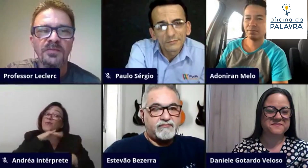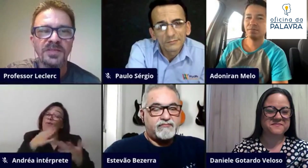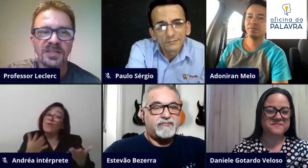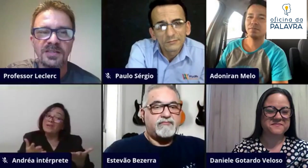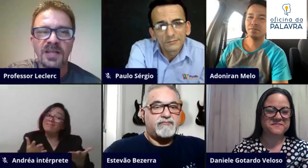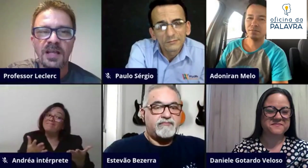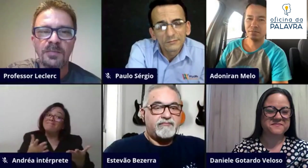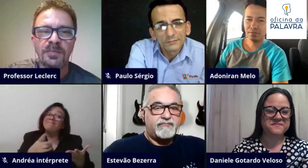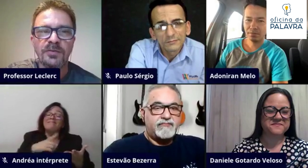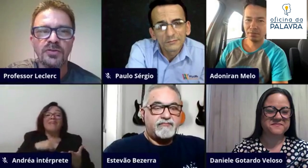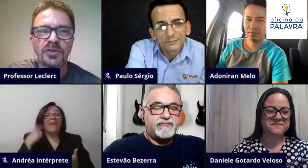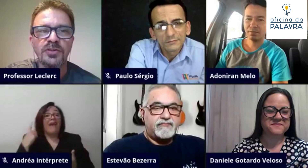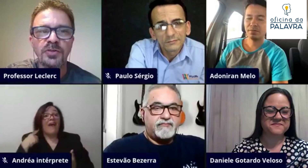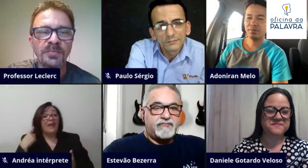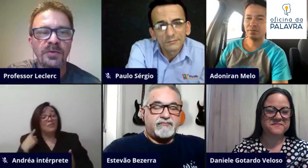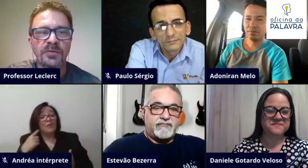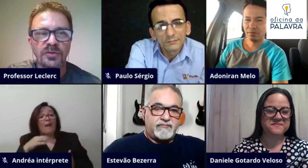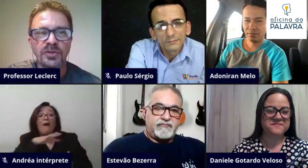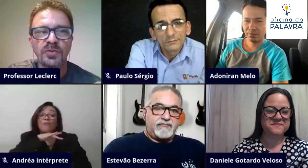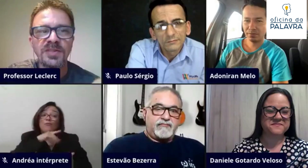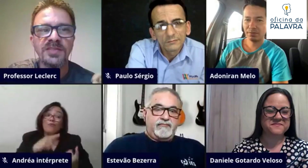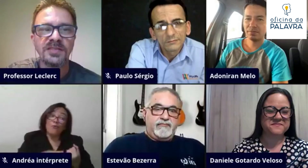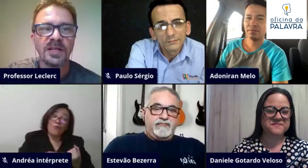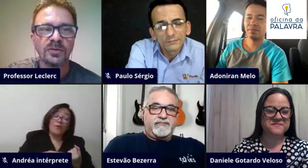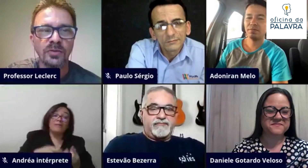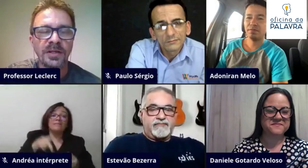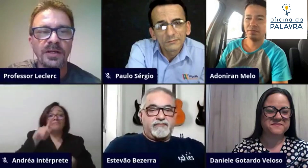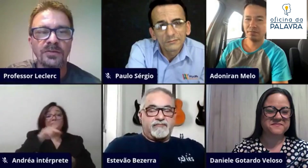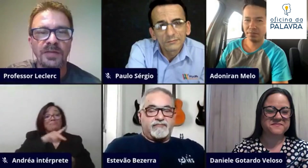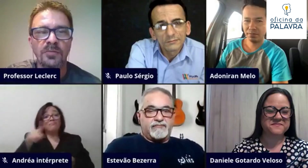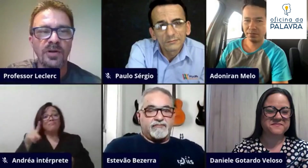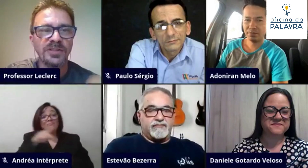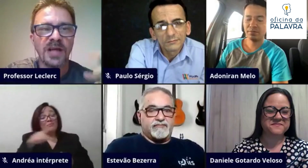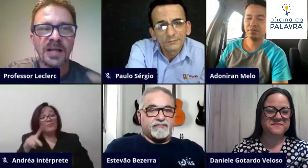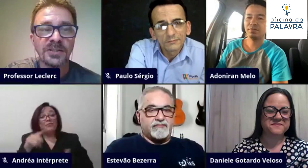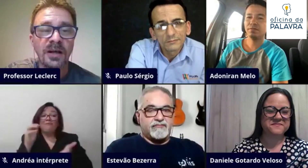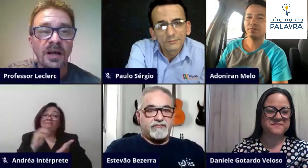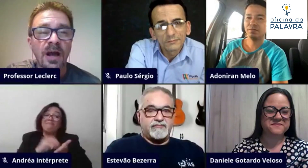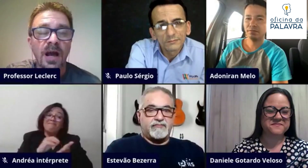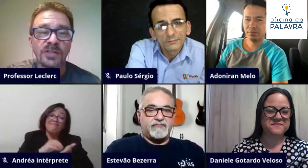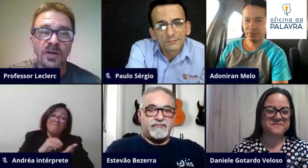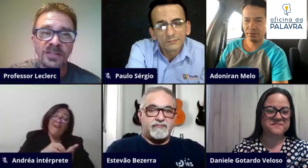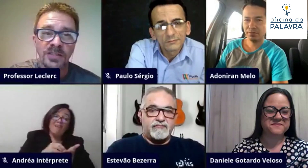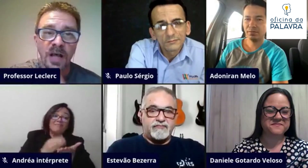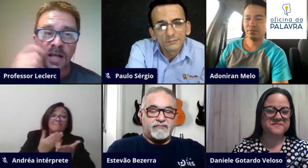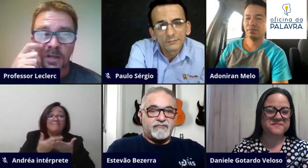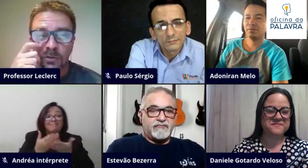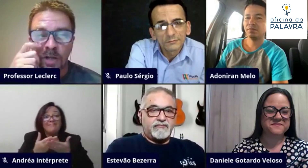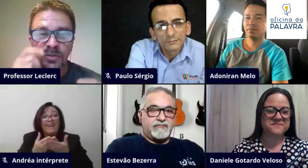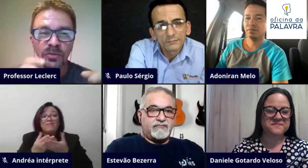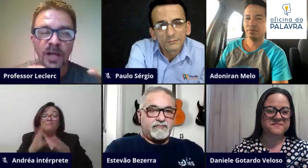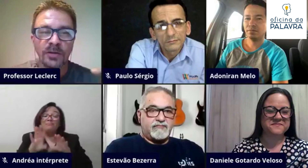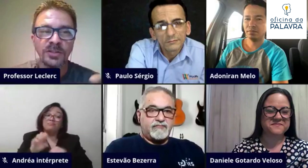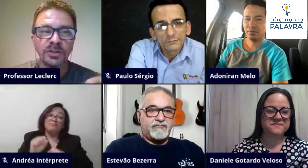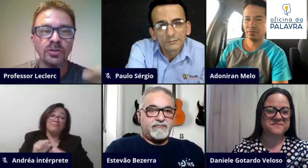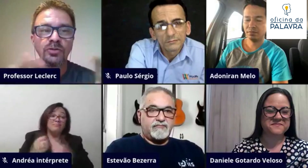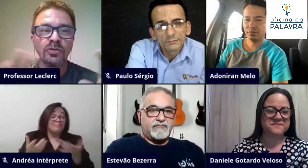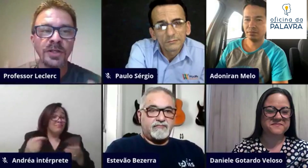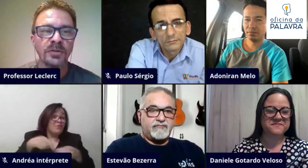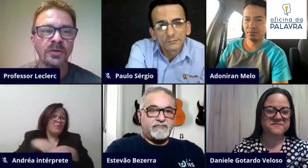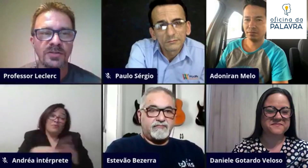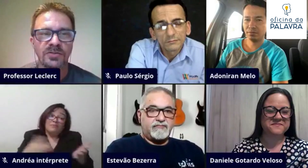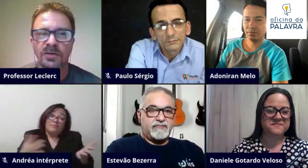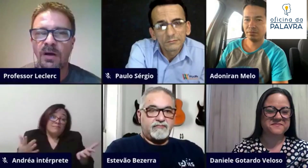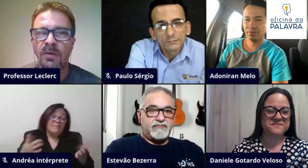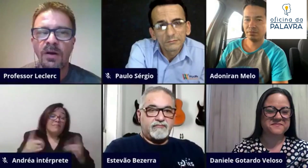petição, você tem professores com licenciatura que não têm boa didática. A nossa